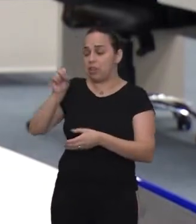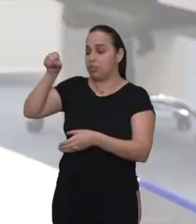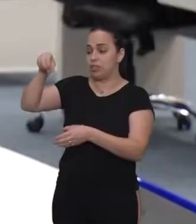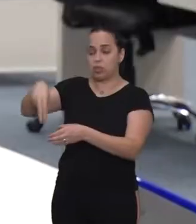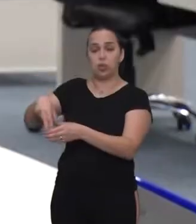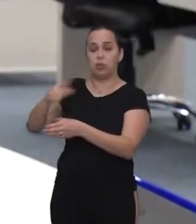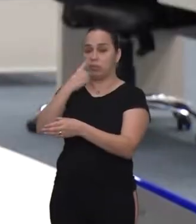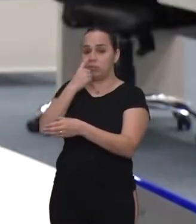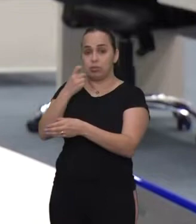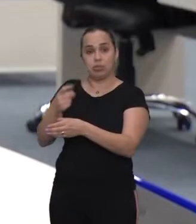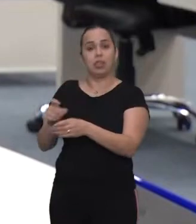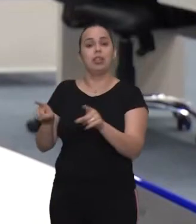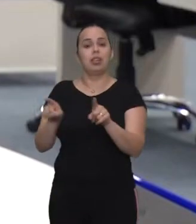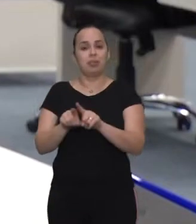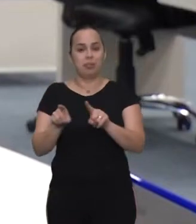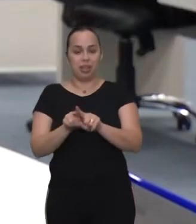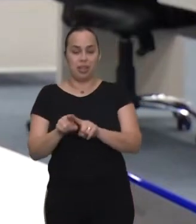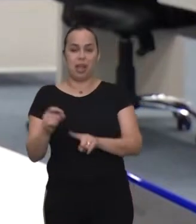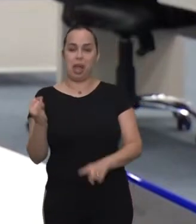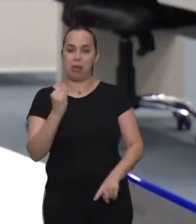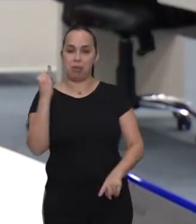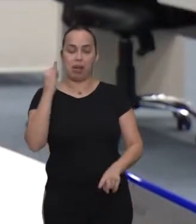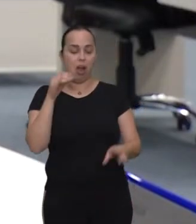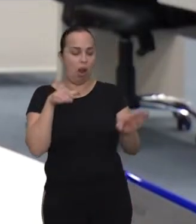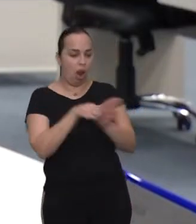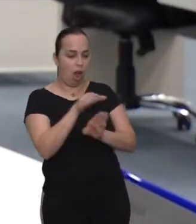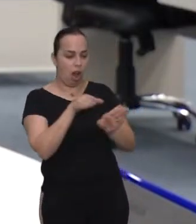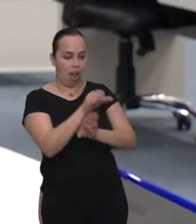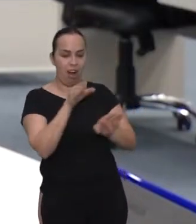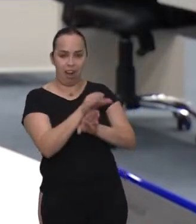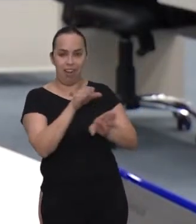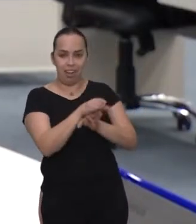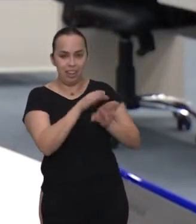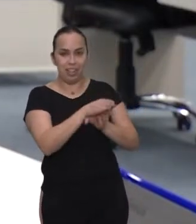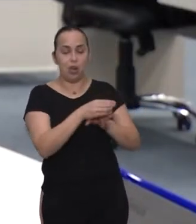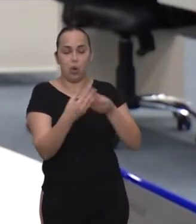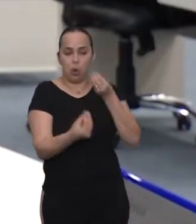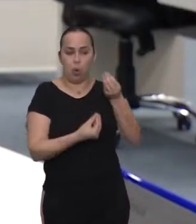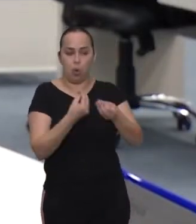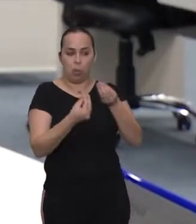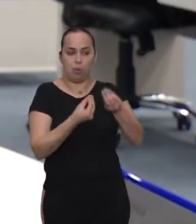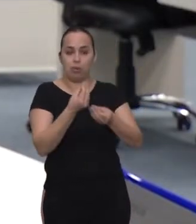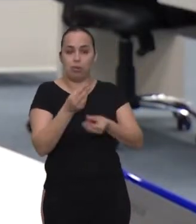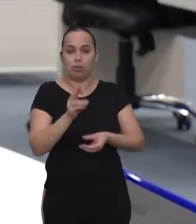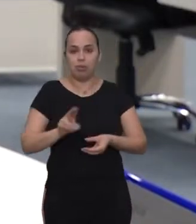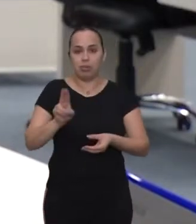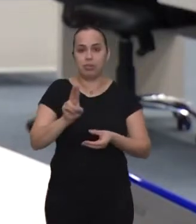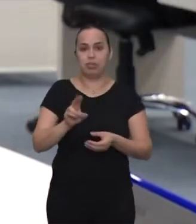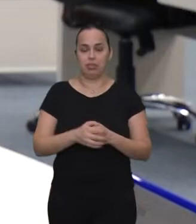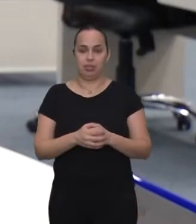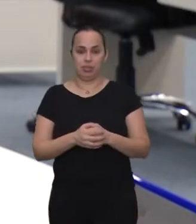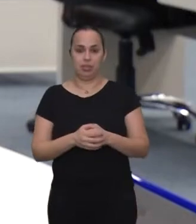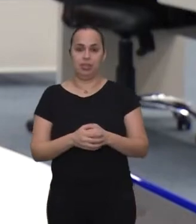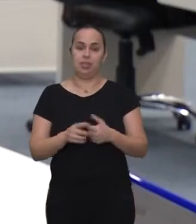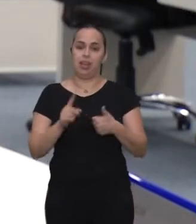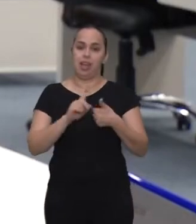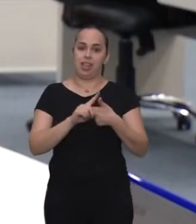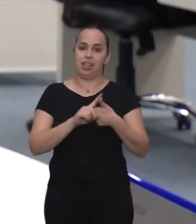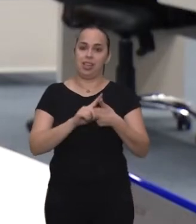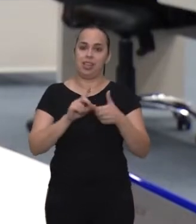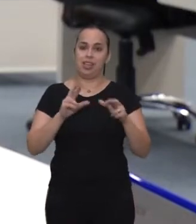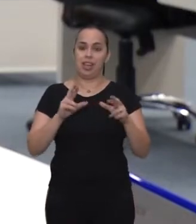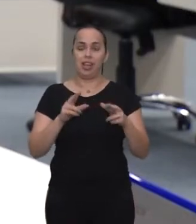reutilizar tão importante tem esses programas e orientando a população da reutilização né